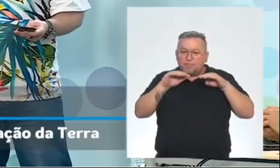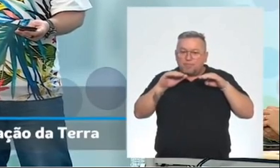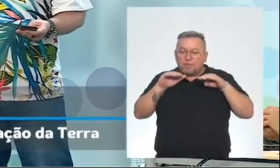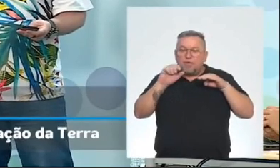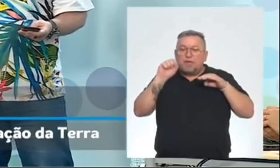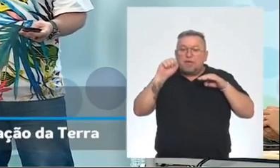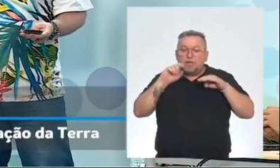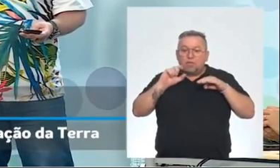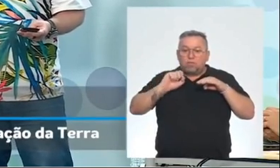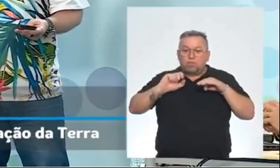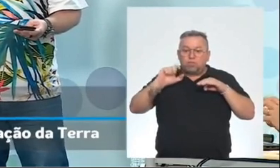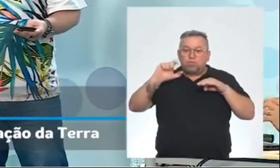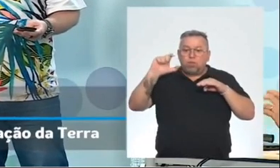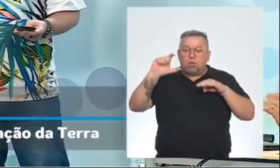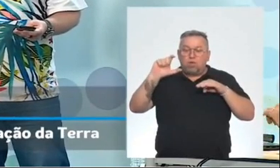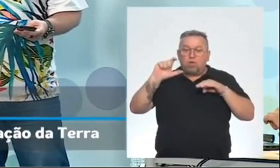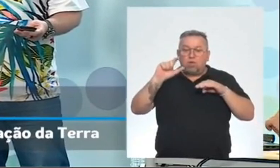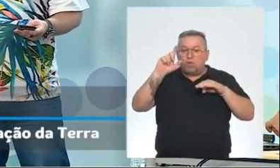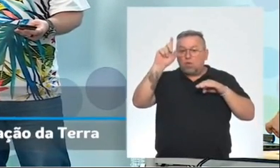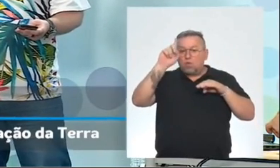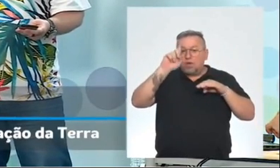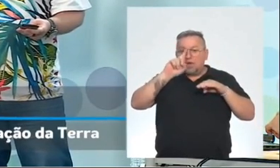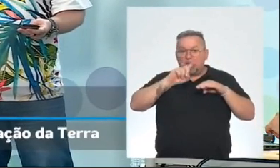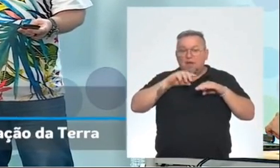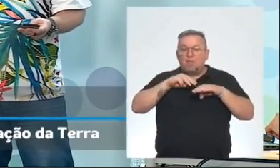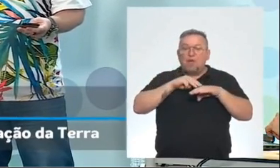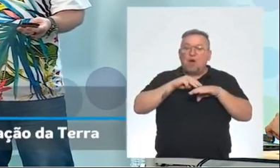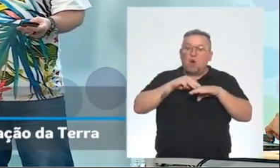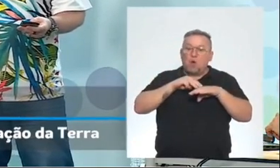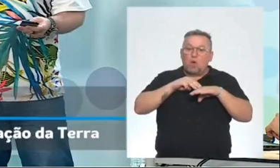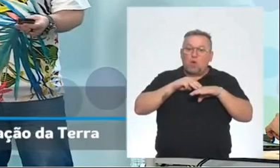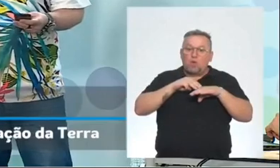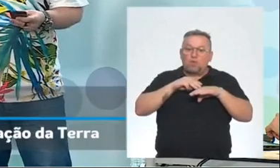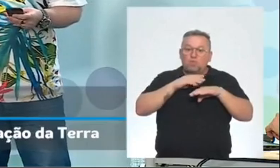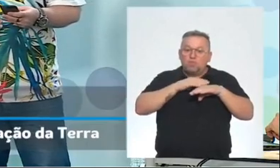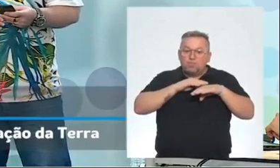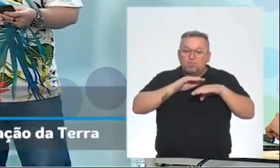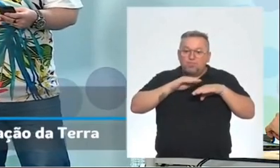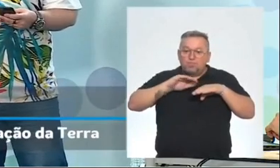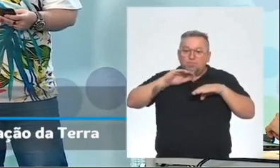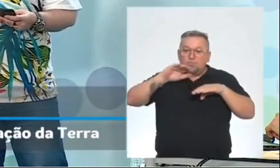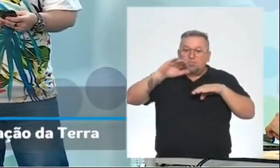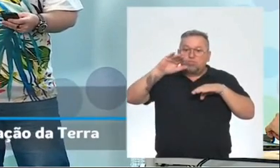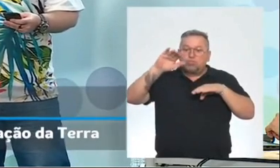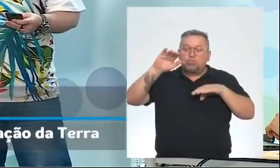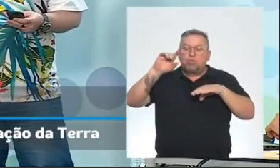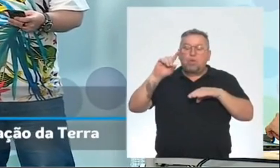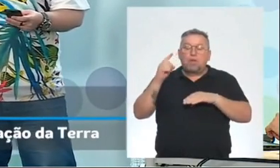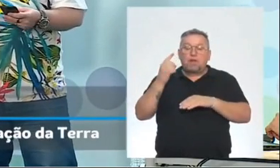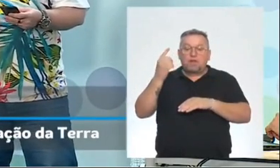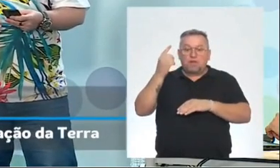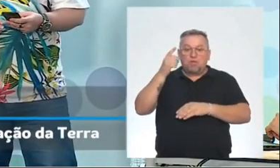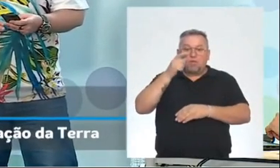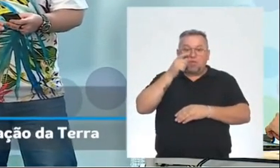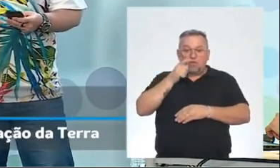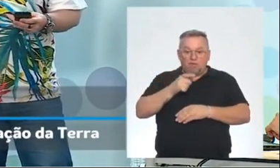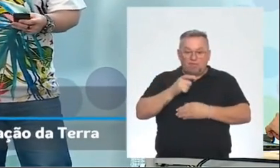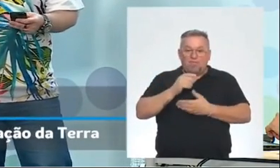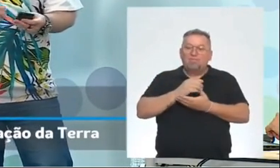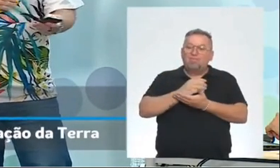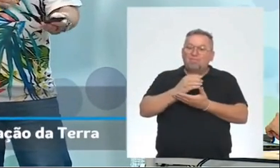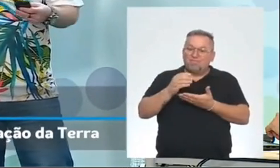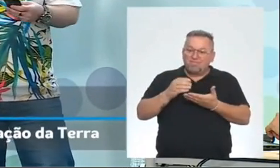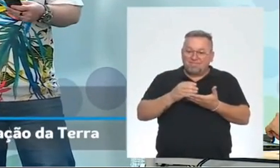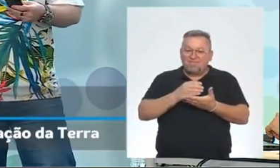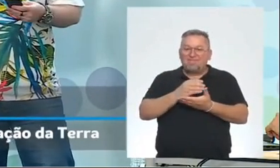altitude, ele vai, né, do amarelo até o marrom sendo a parte mais elevada, como a gente observou no